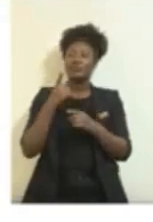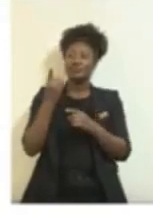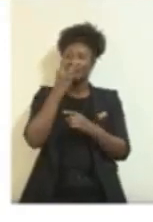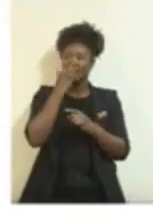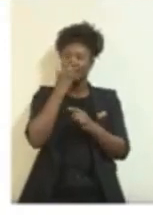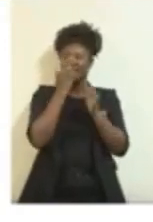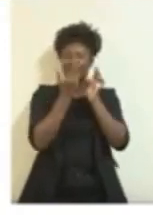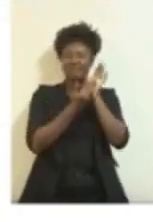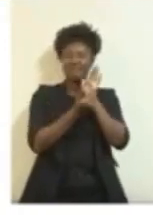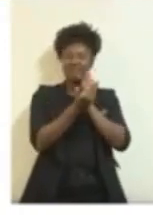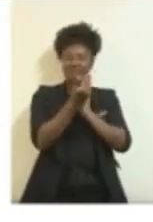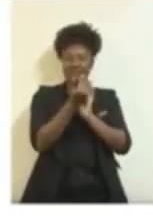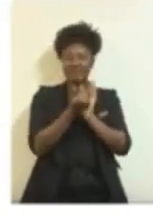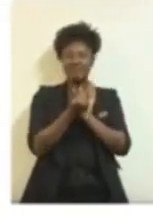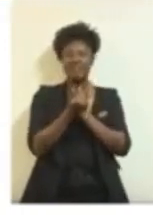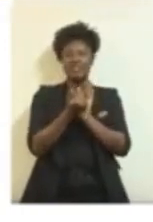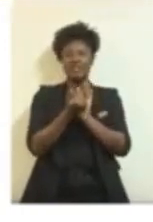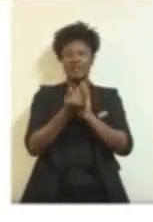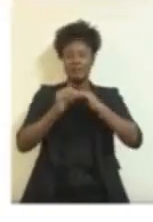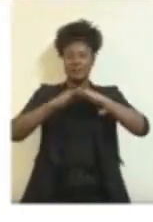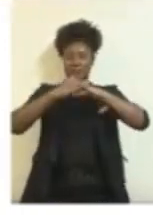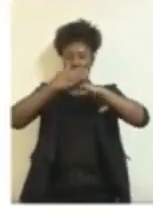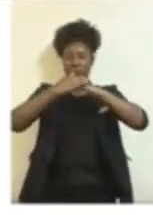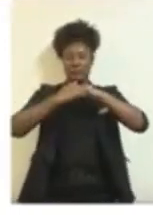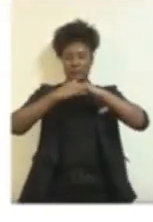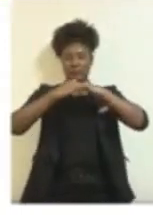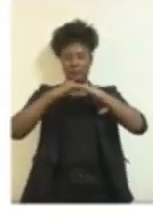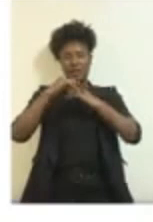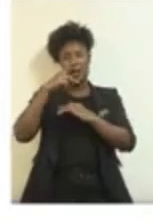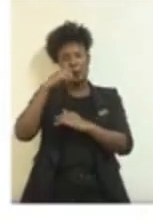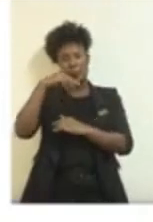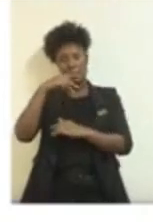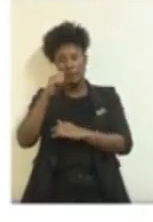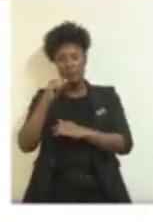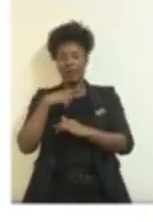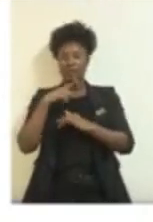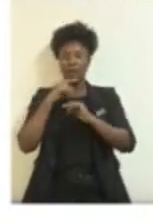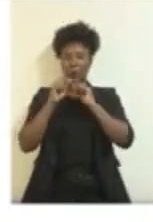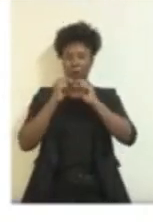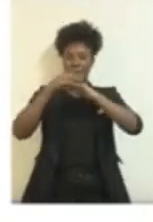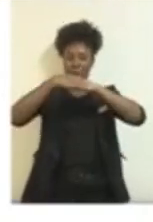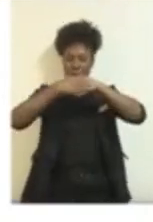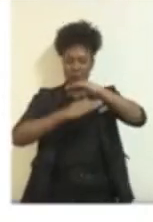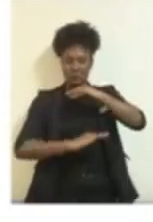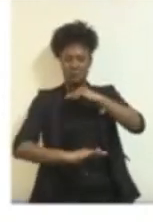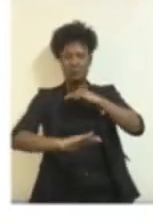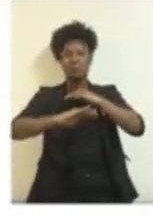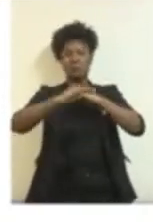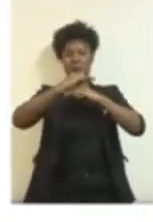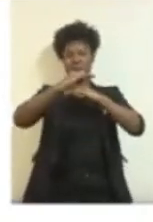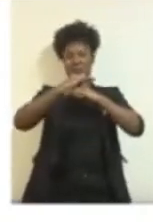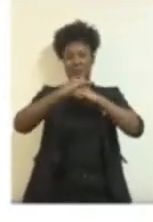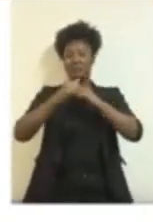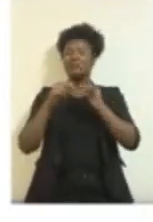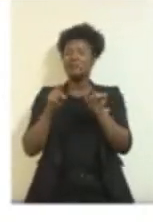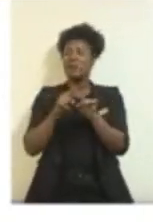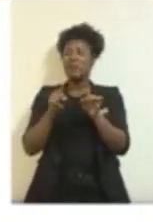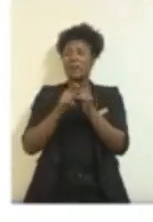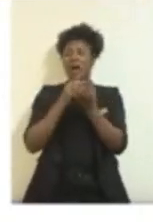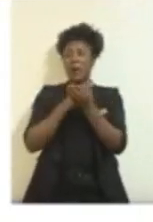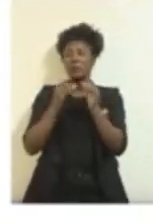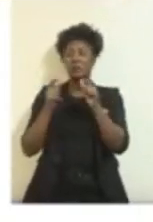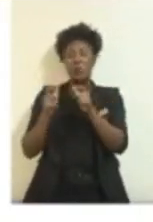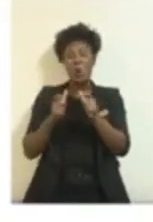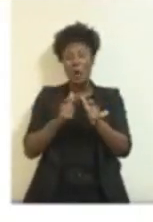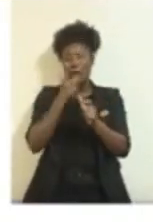florestas baixas, bem interessante. Então, o Pampa também tem esse elemento lenhoso, obviamente. Áreas úmidas aqui no litoral, né?